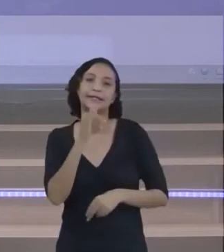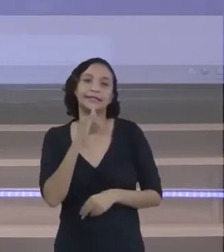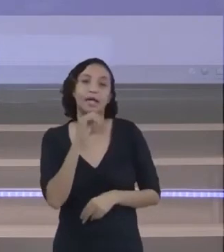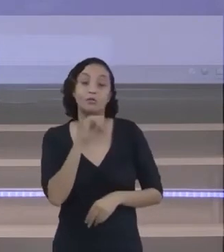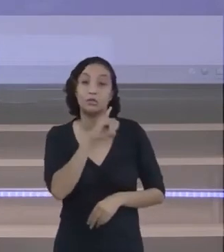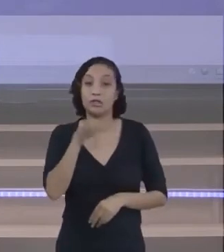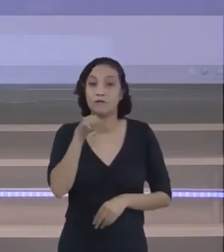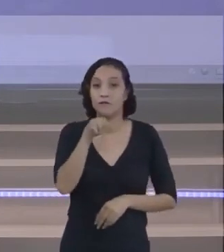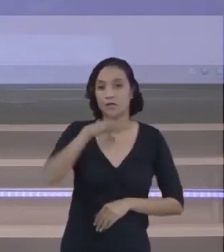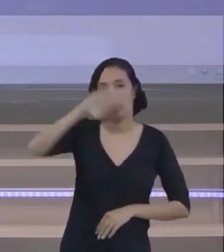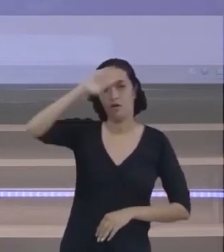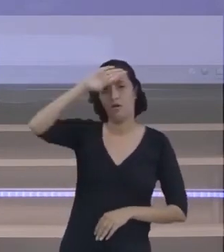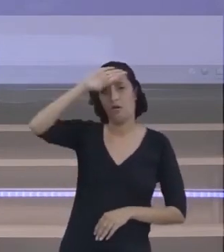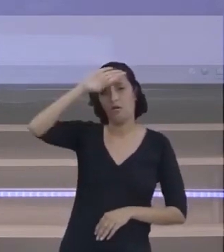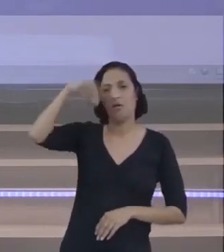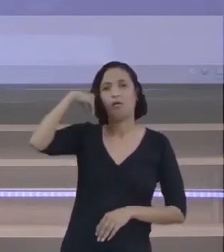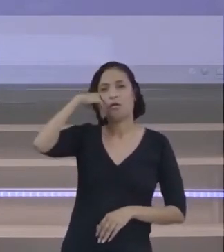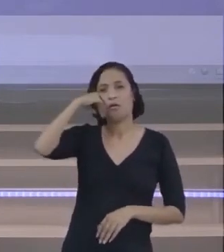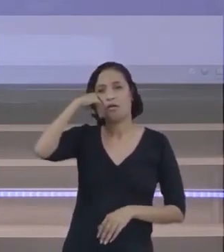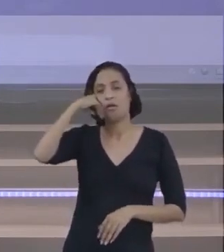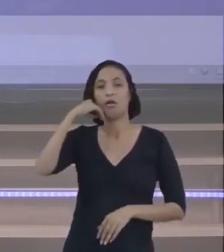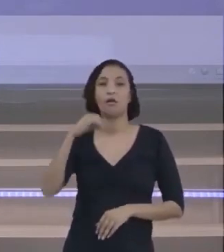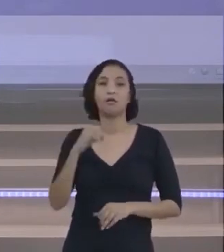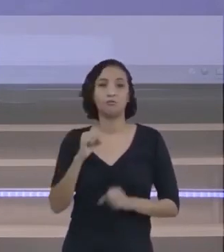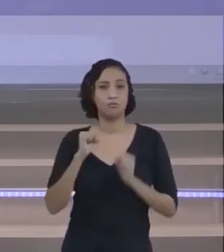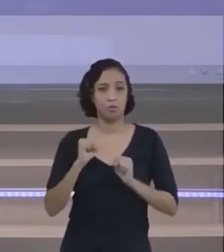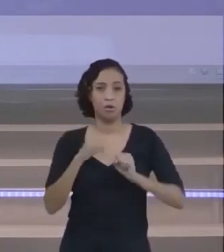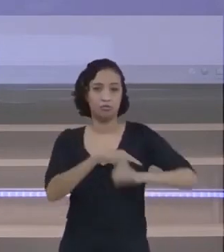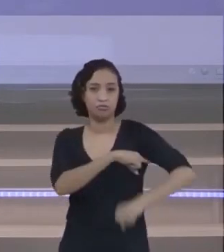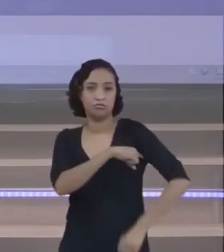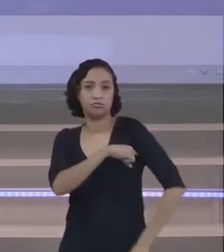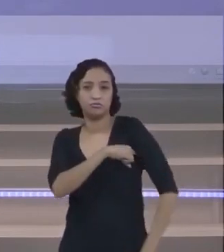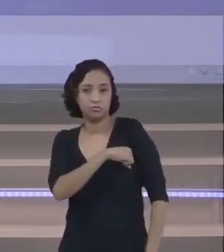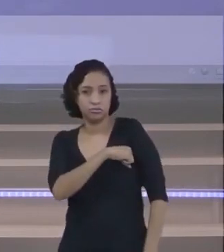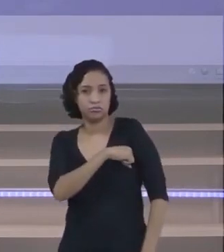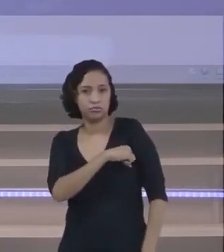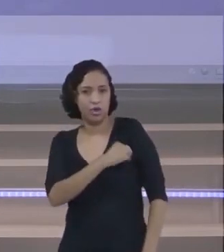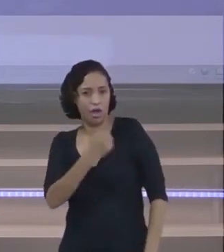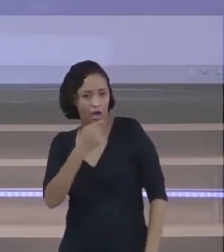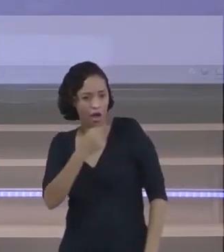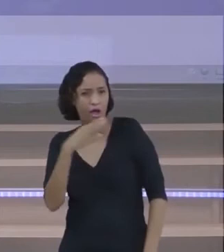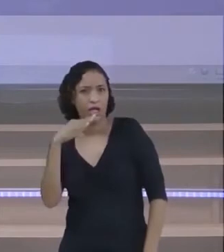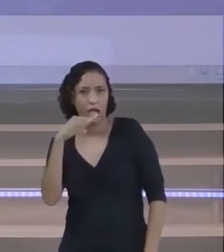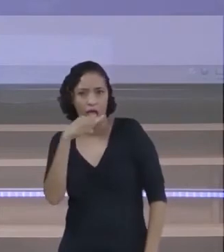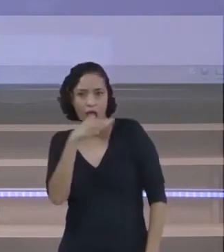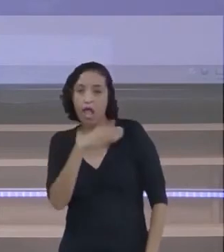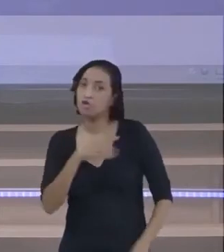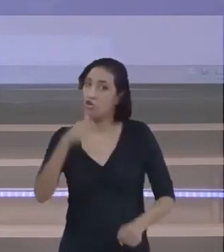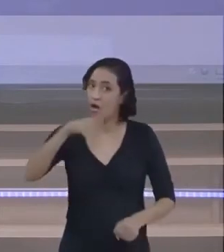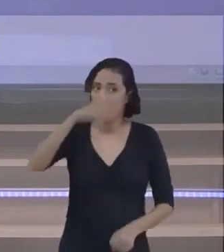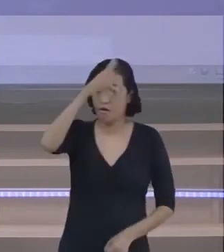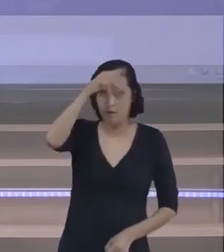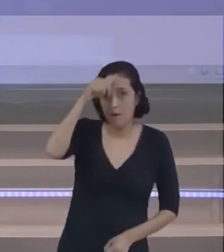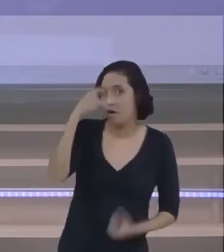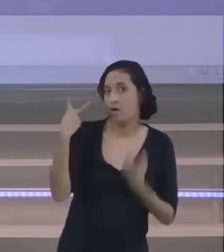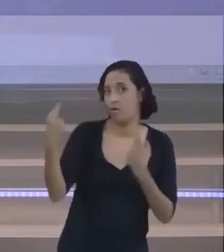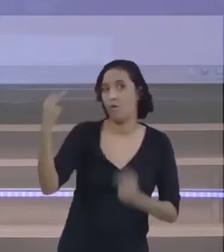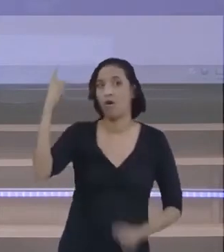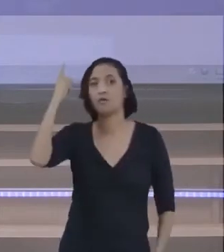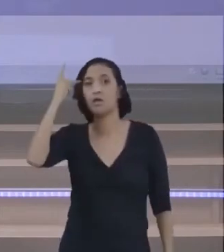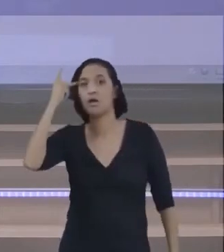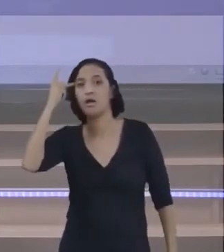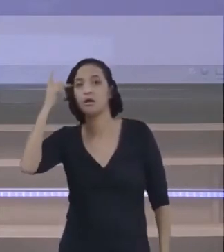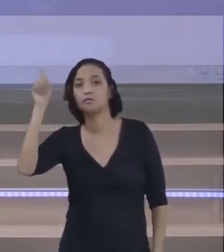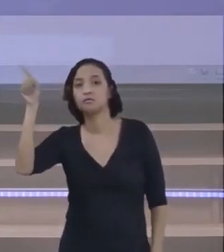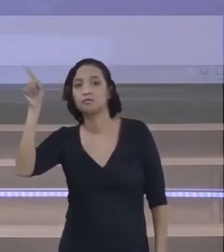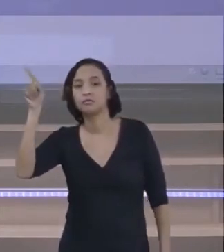com termômetro aqui em Manaus, também é em São Paulo. É o mesmo instrumento, o termômetro. E é da mesma forma. Assim também